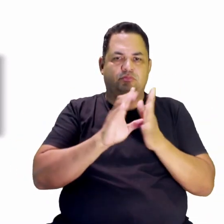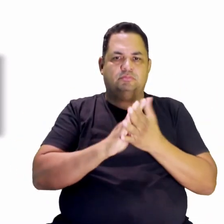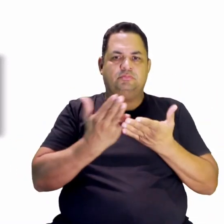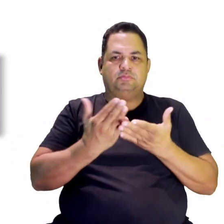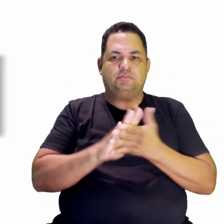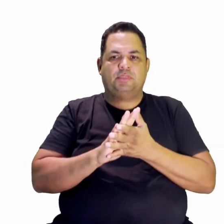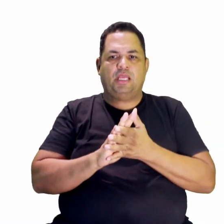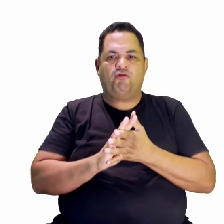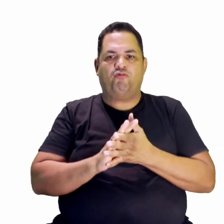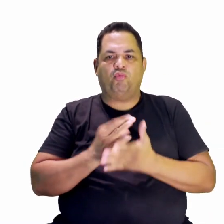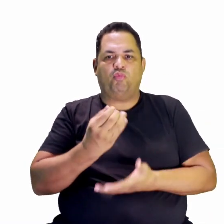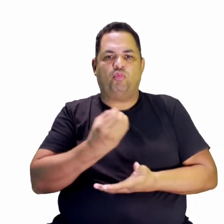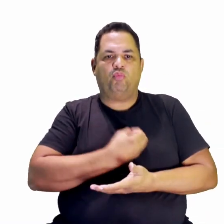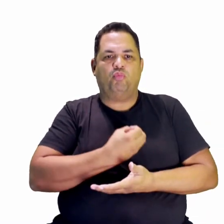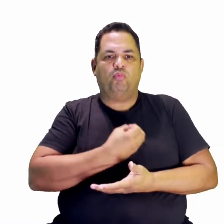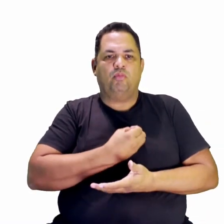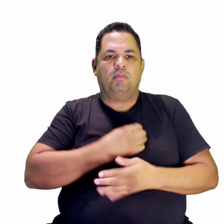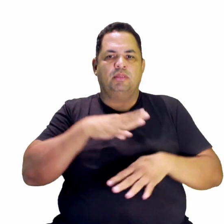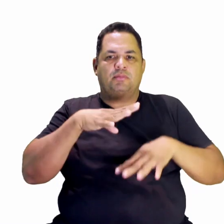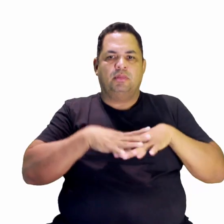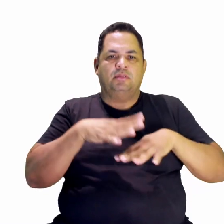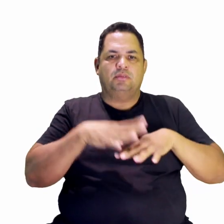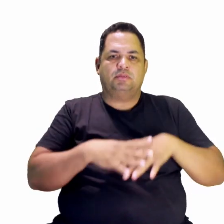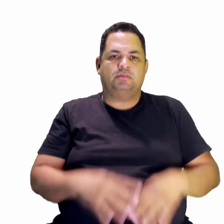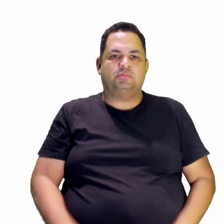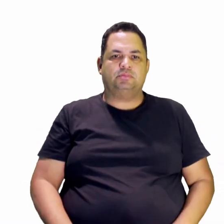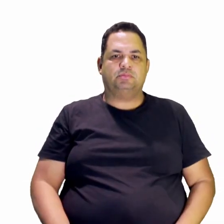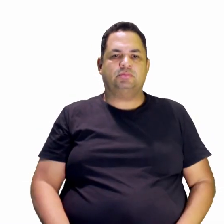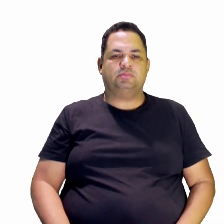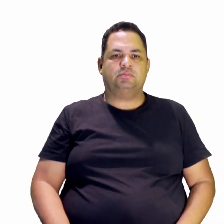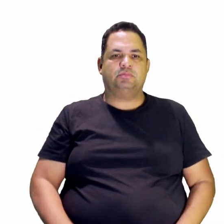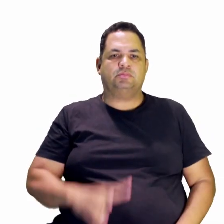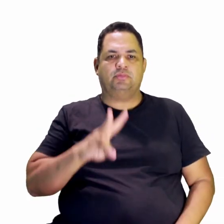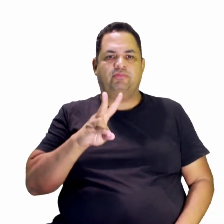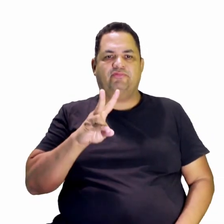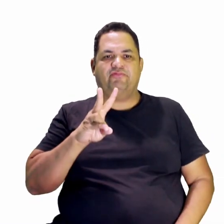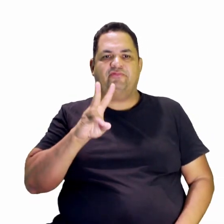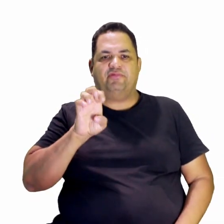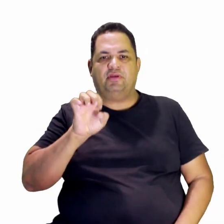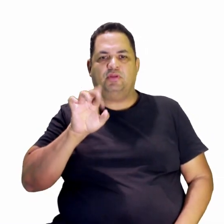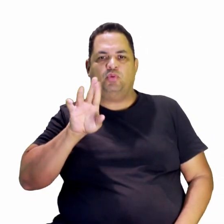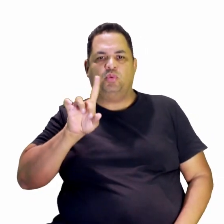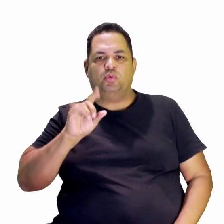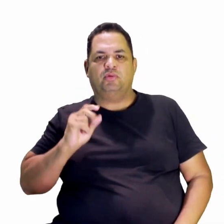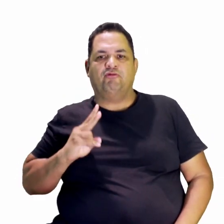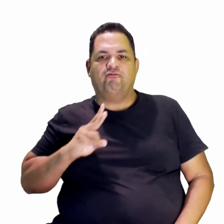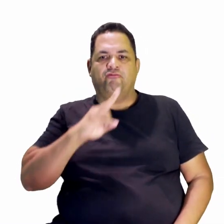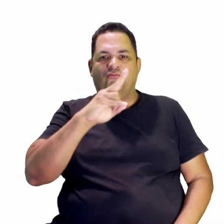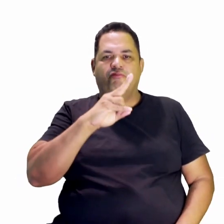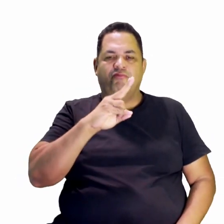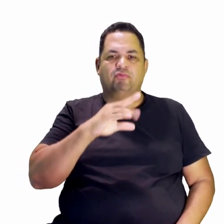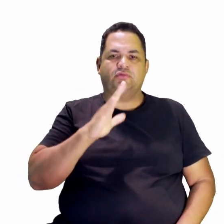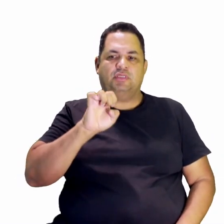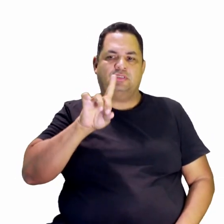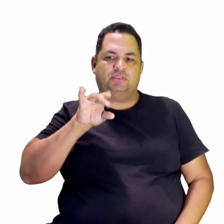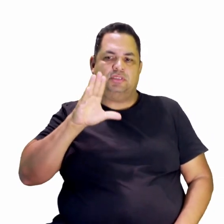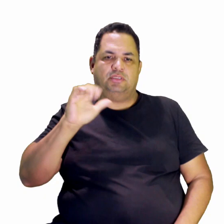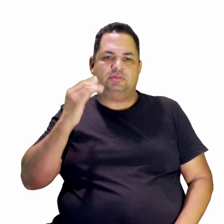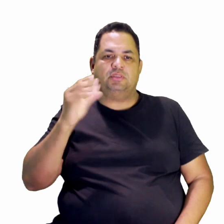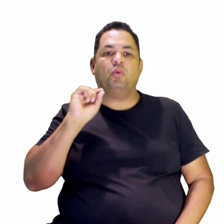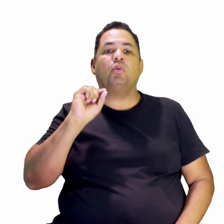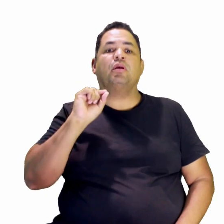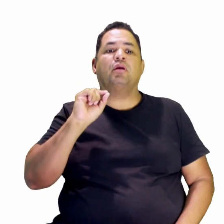expressão matemática. Os vetores força e aceleração, olha que a resultante das forças e aceleração são o